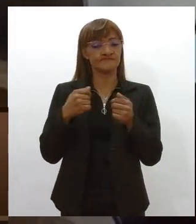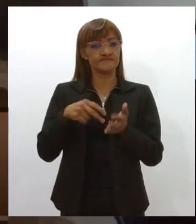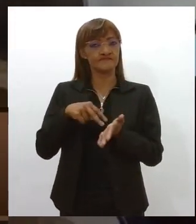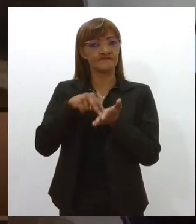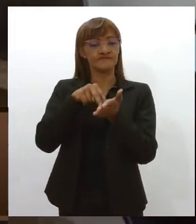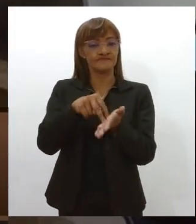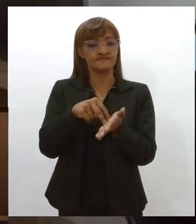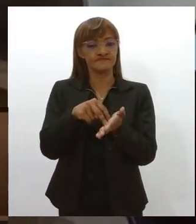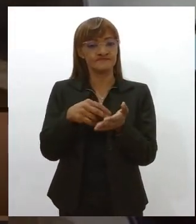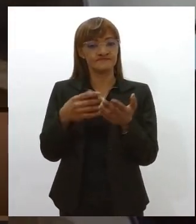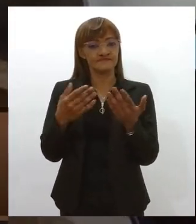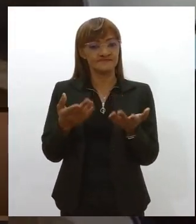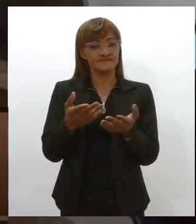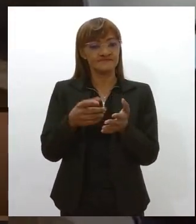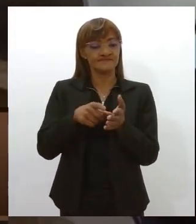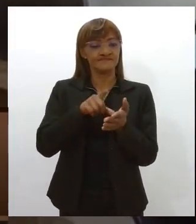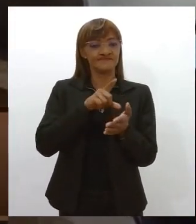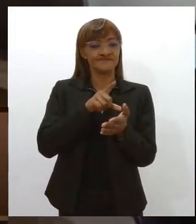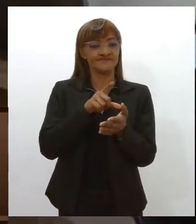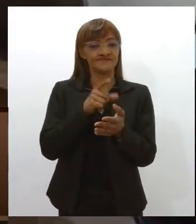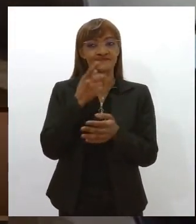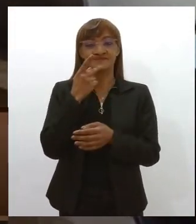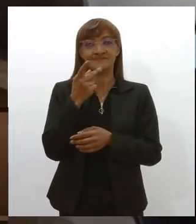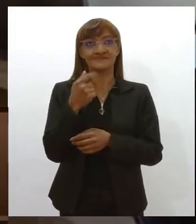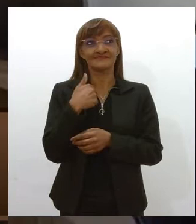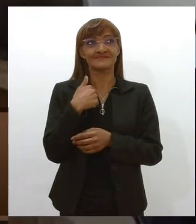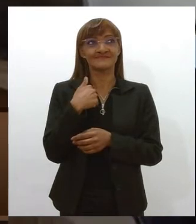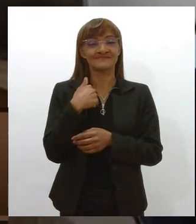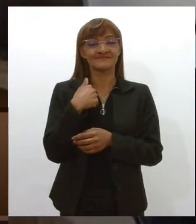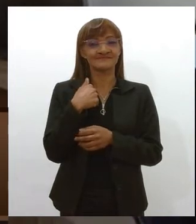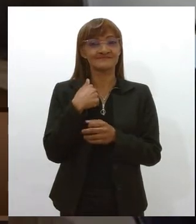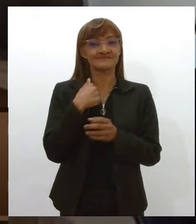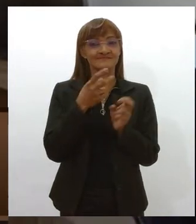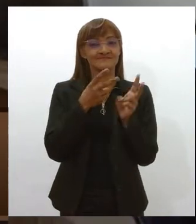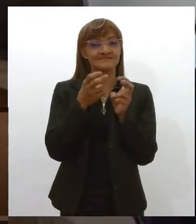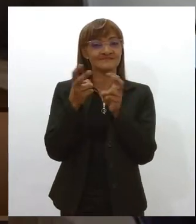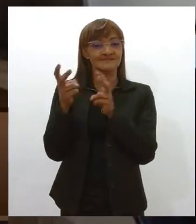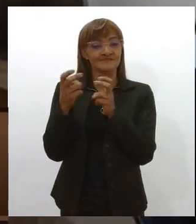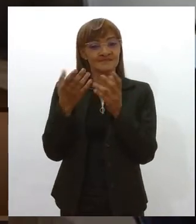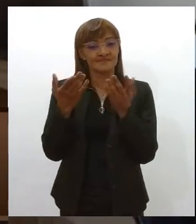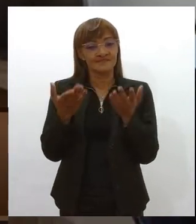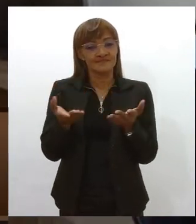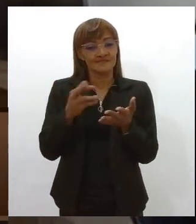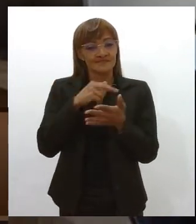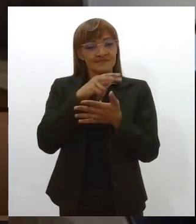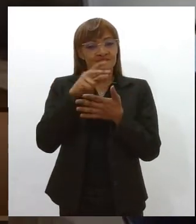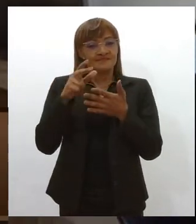Noemi falava, eu me vi em diversas coisas que ela falou, né, em diversas situações que